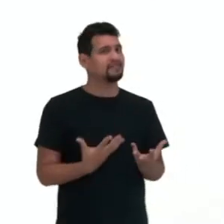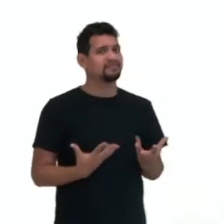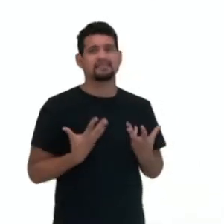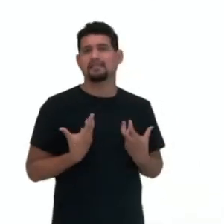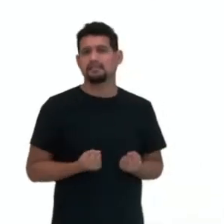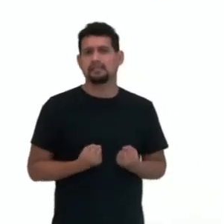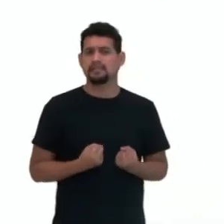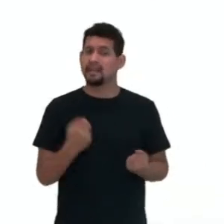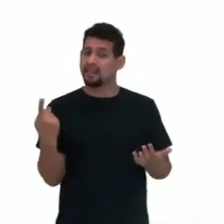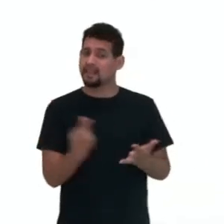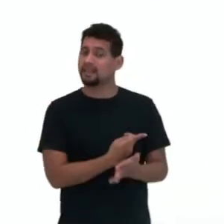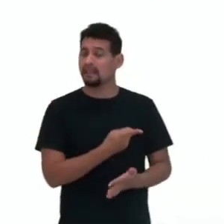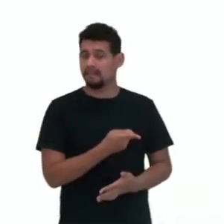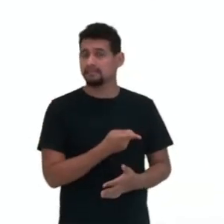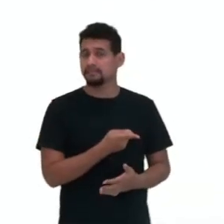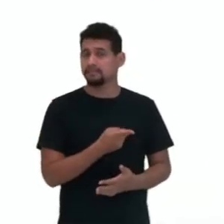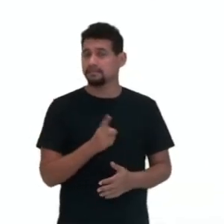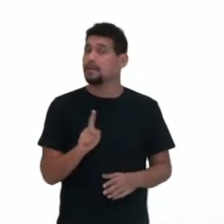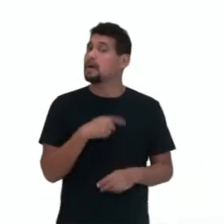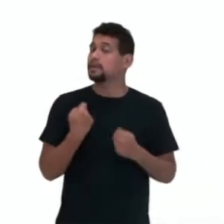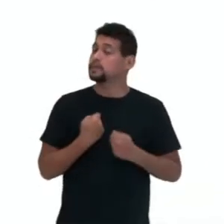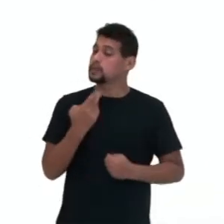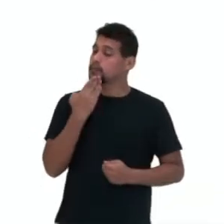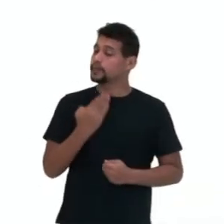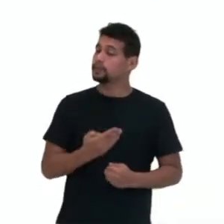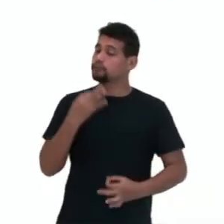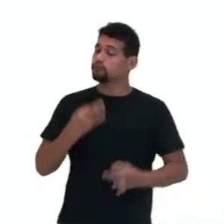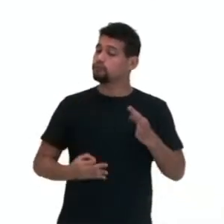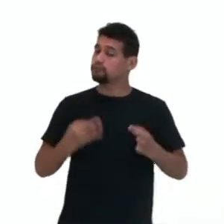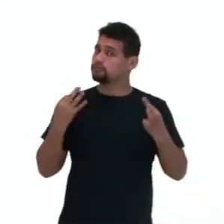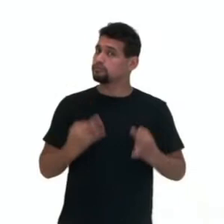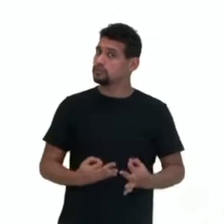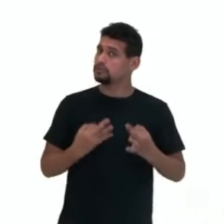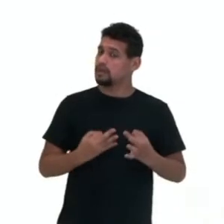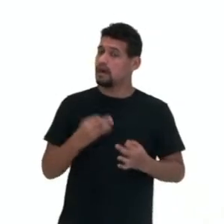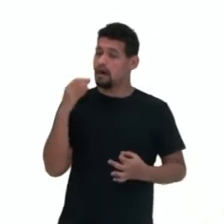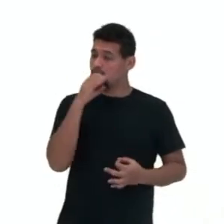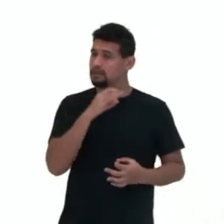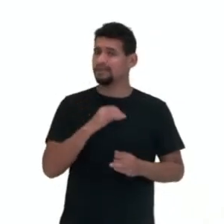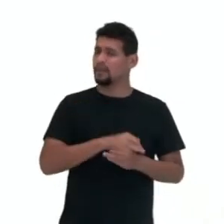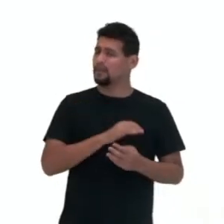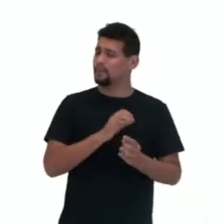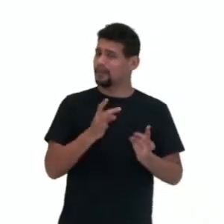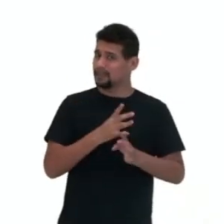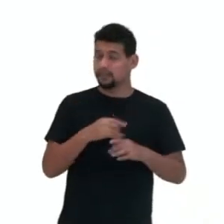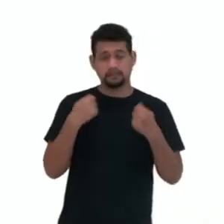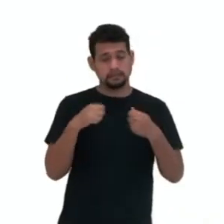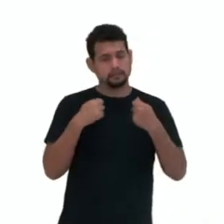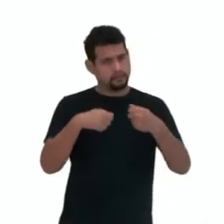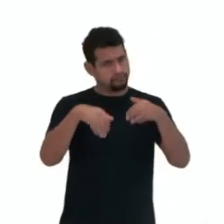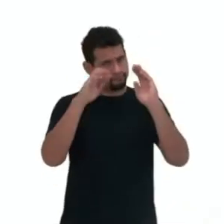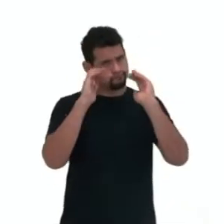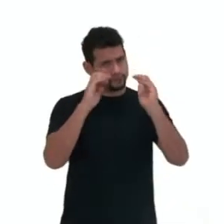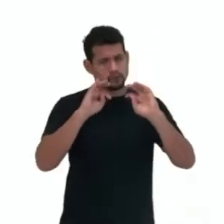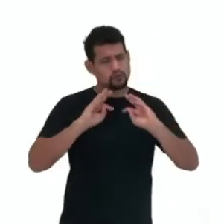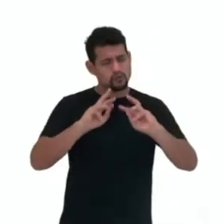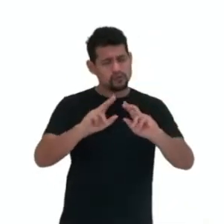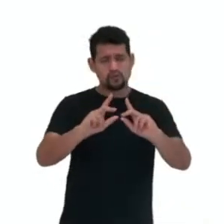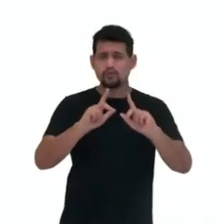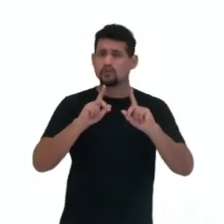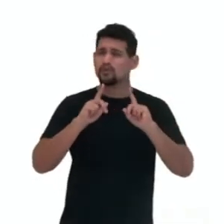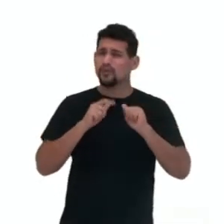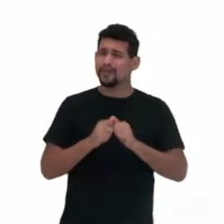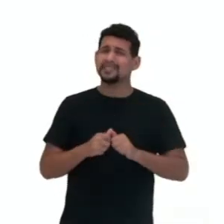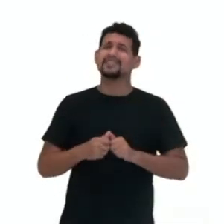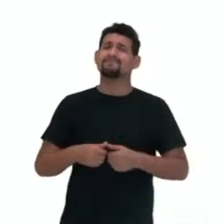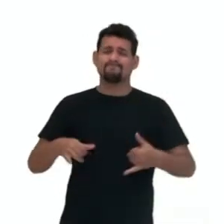essa injustiça. Nós exigimos justiça climática. Exigimos justiça para todas as vítimas